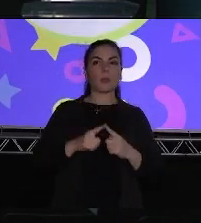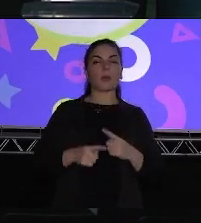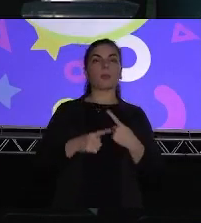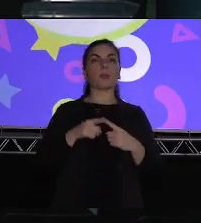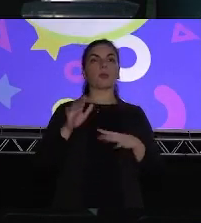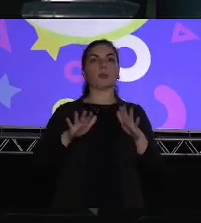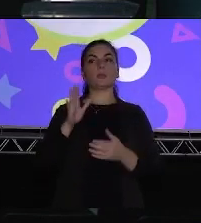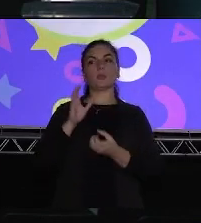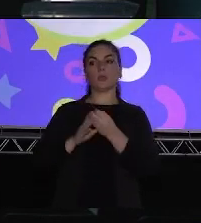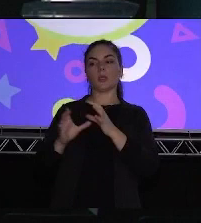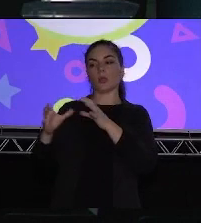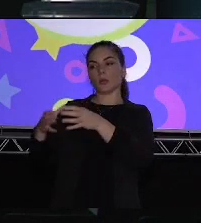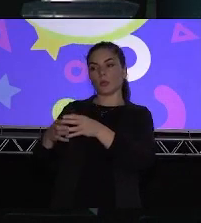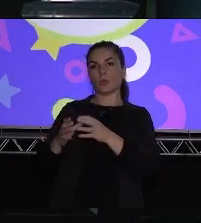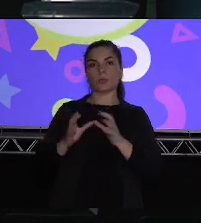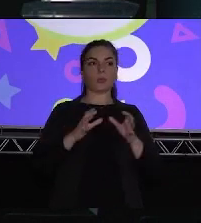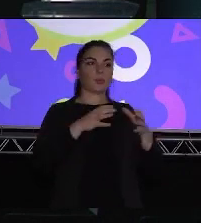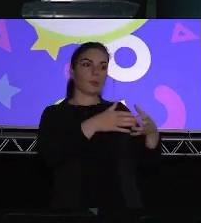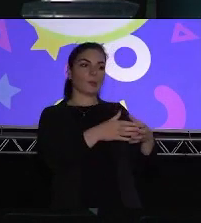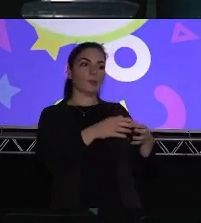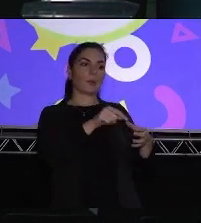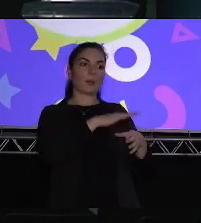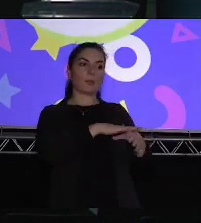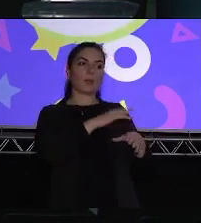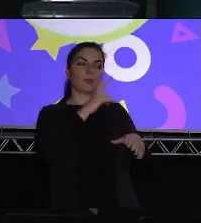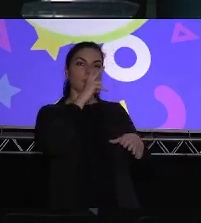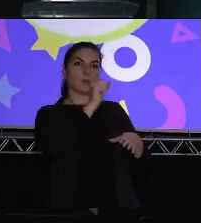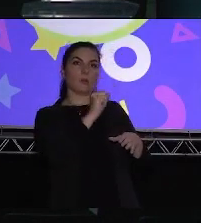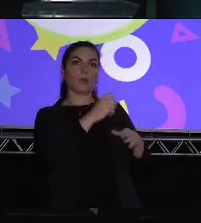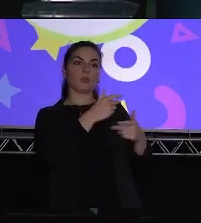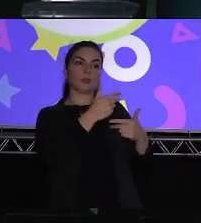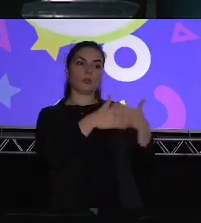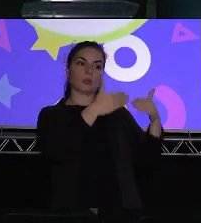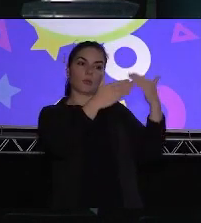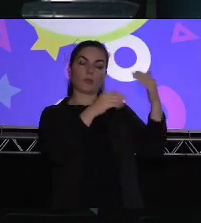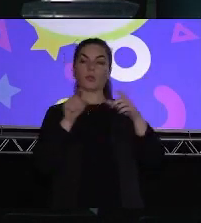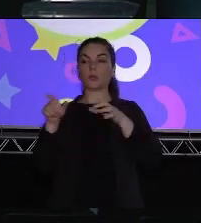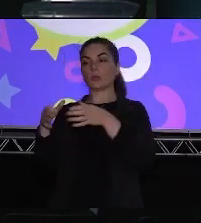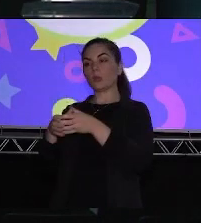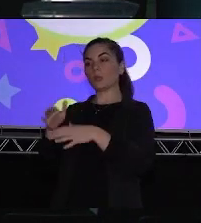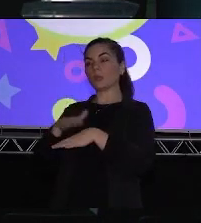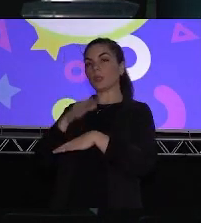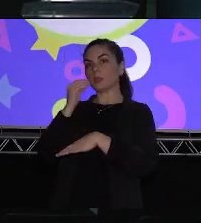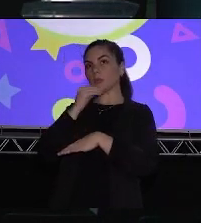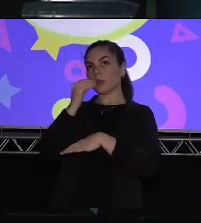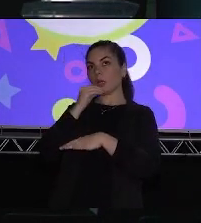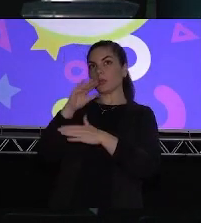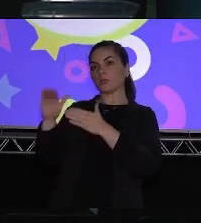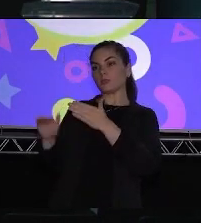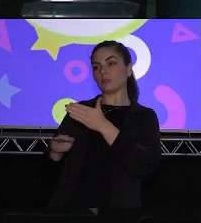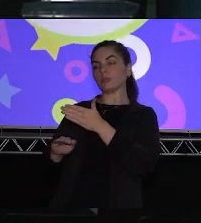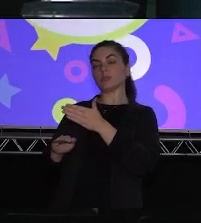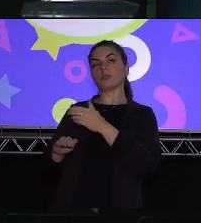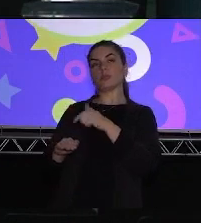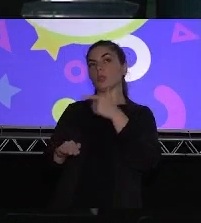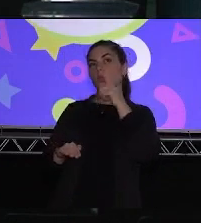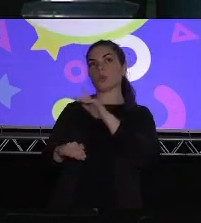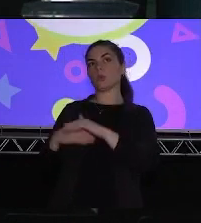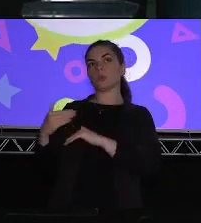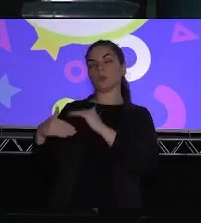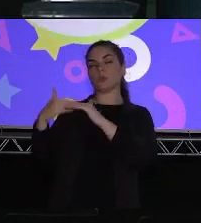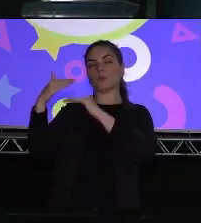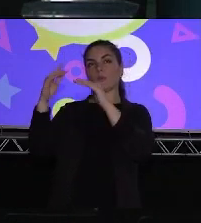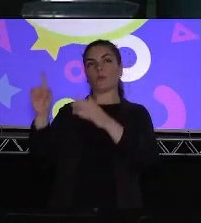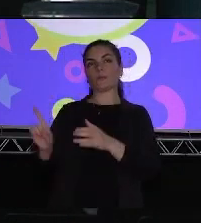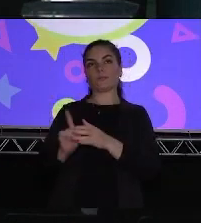as panelinhas, né? Pessoas mais fortes desenvolvendo algumas coisas e deixando à margem as pessoas que não conseguiram entrar